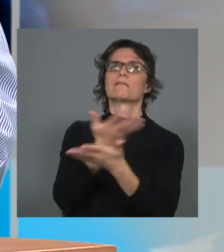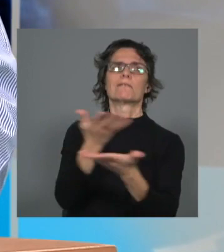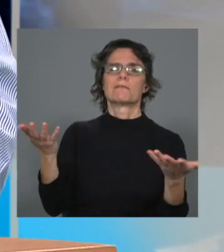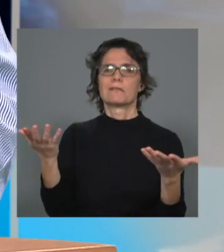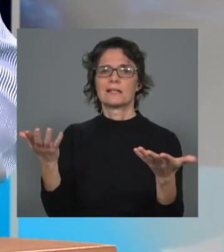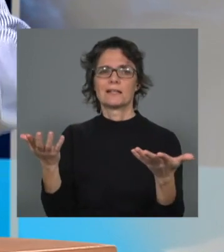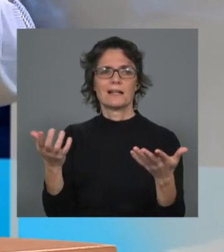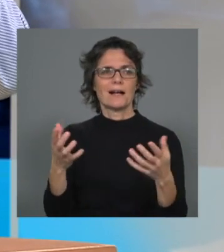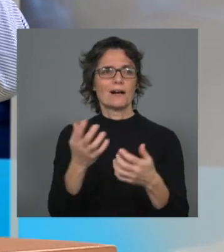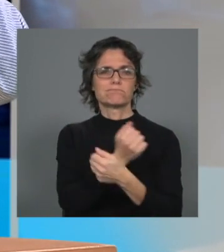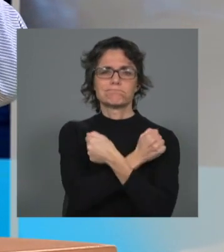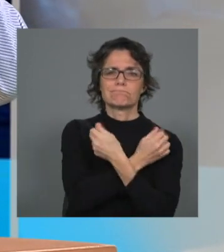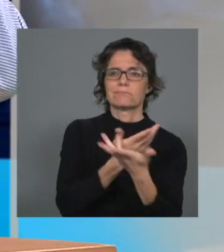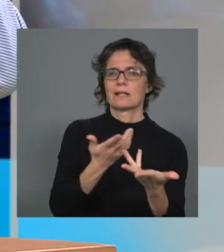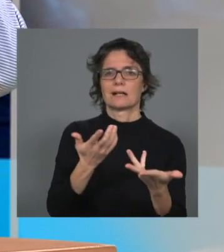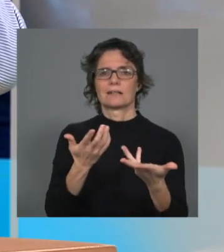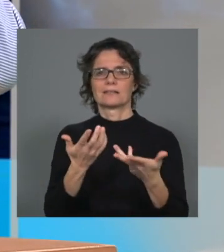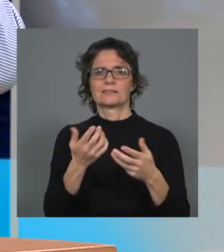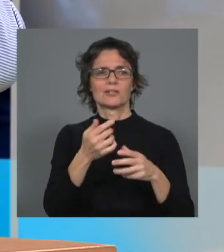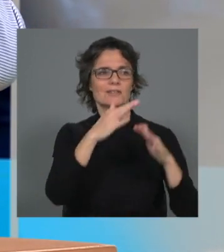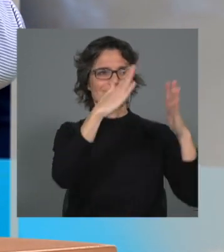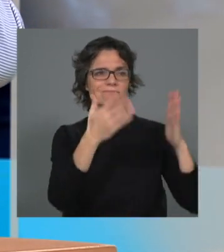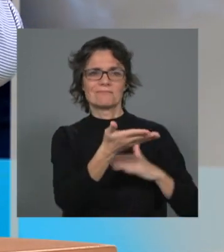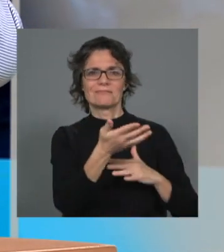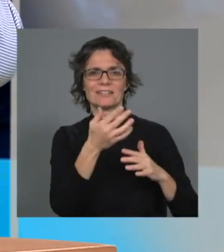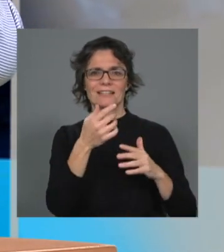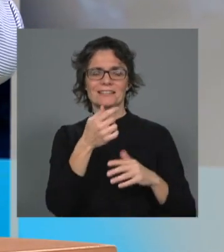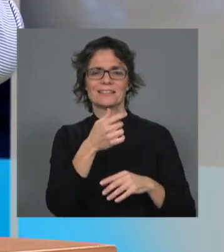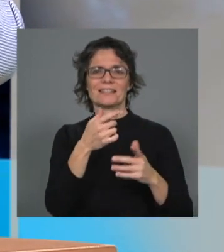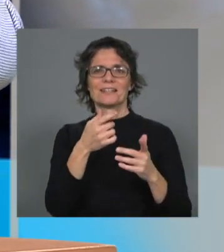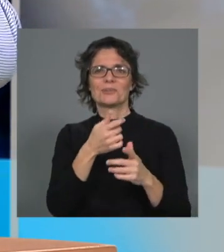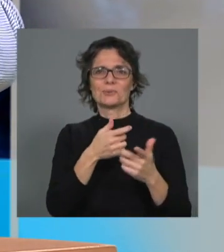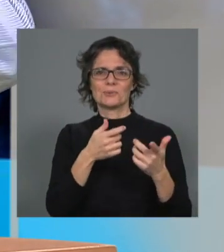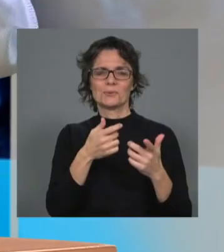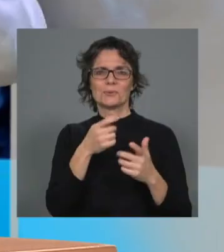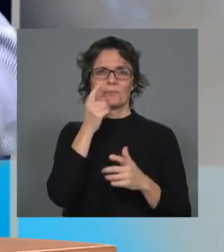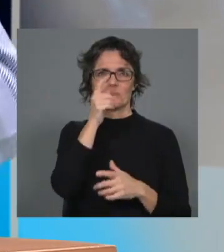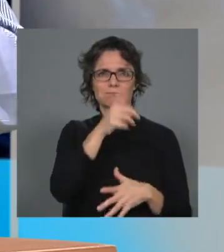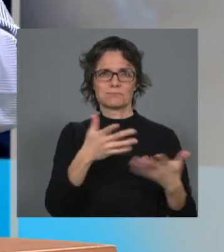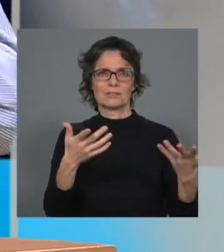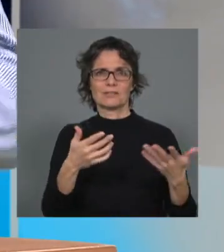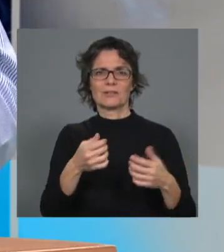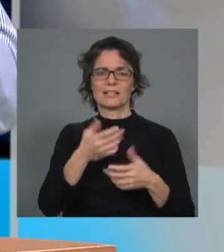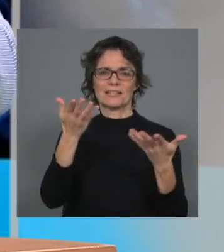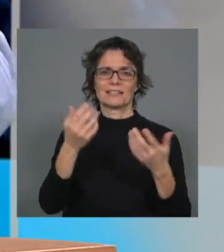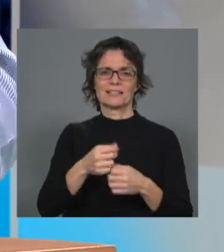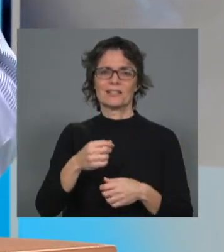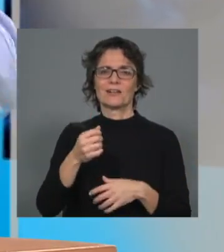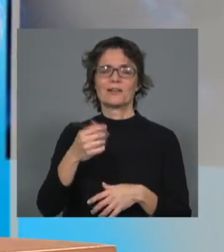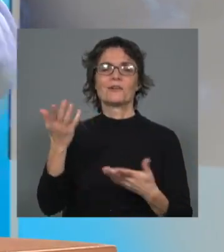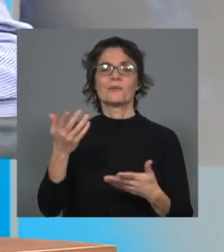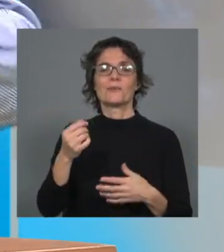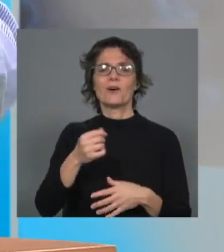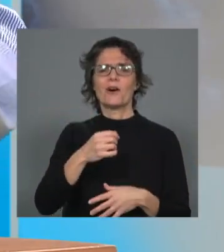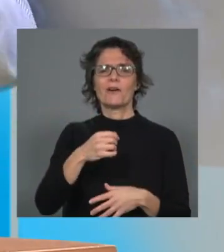afetos todos. E é o porteiro que diz com aquele ar todo limpinho de manhã, olha que bom,